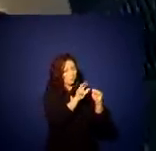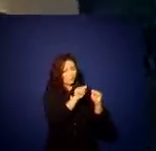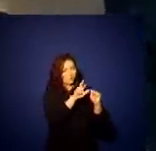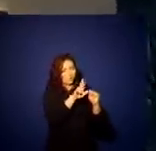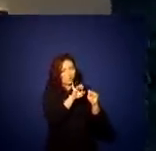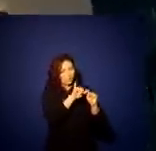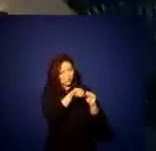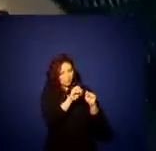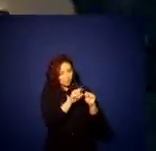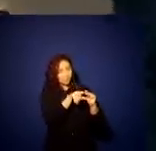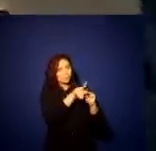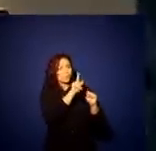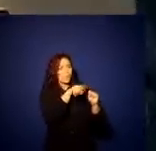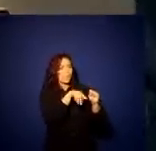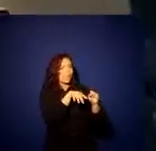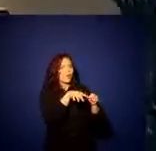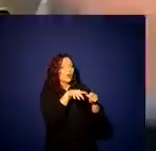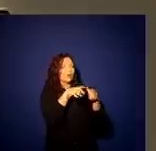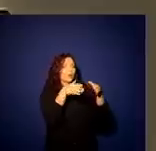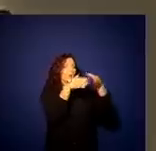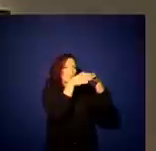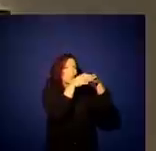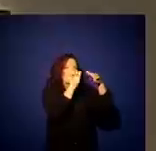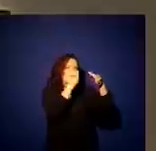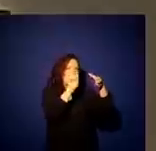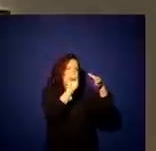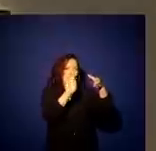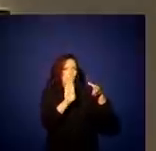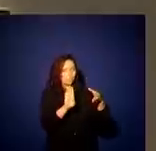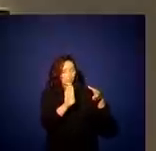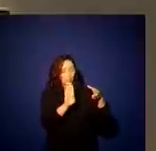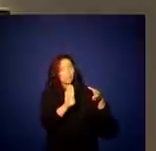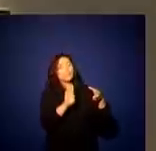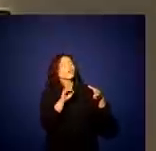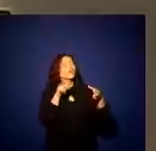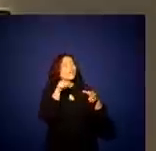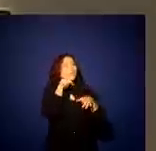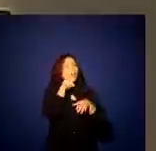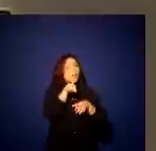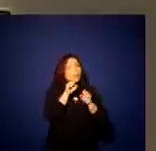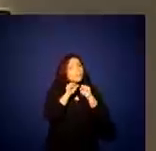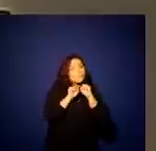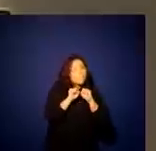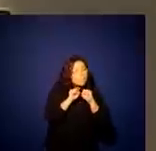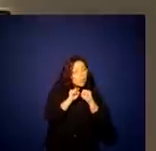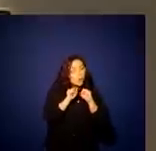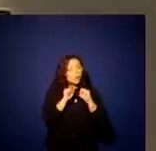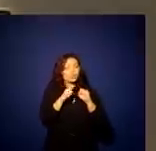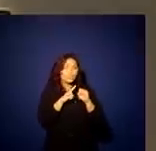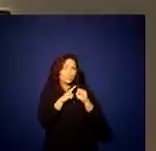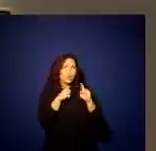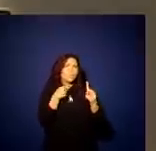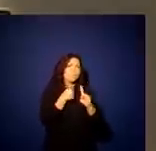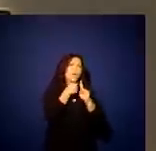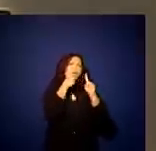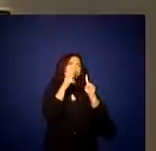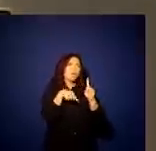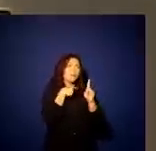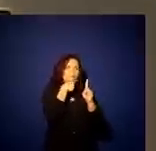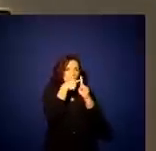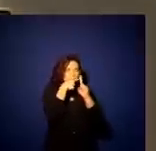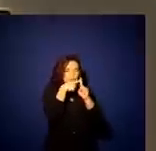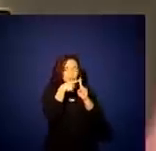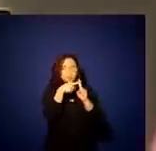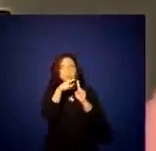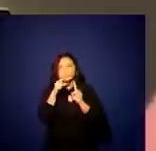classe A B E com qualidade a gente vê que pode ter um impacto positivo do Desenrola